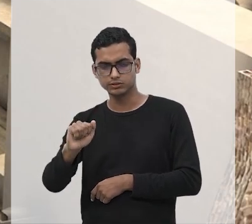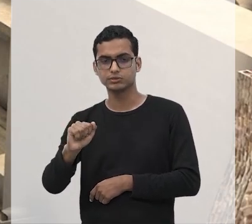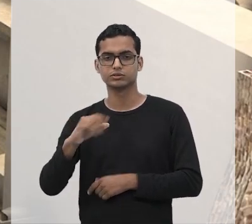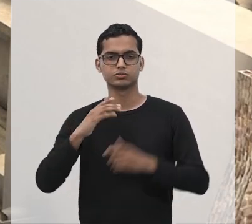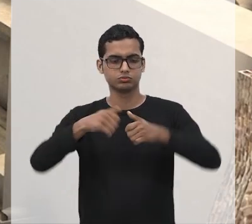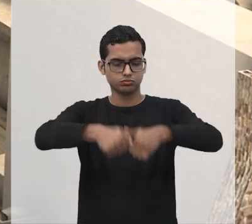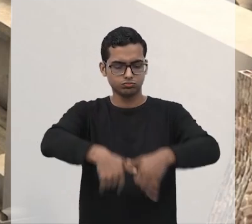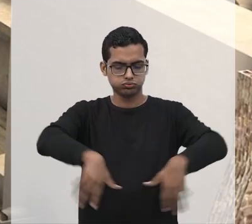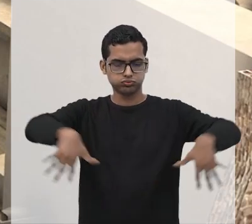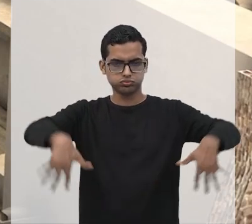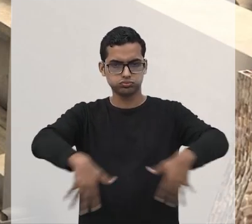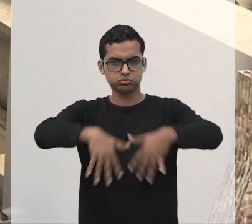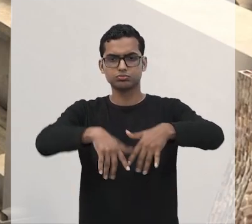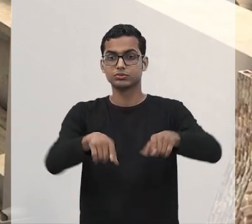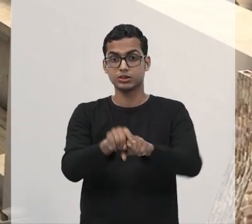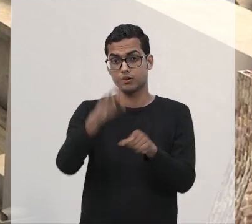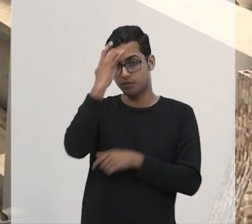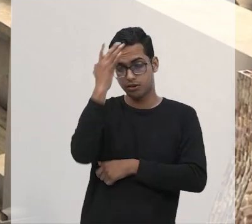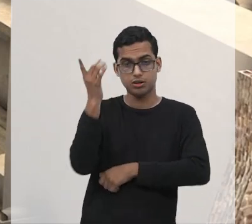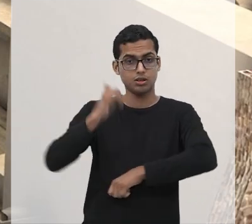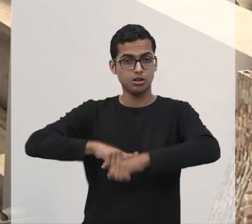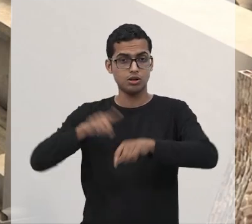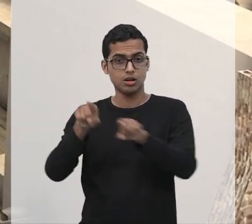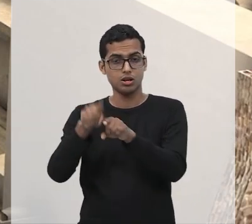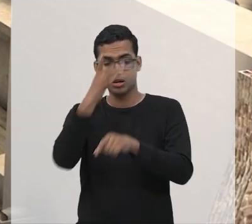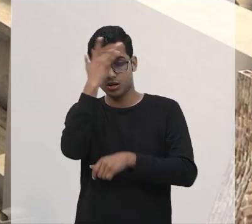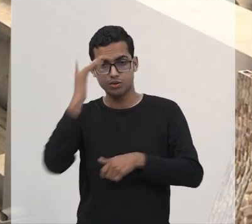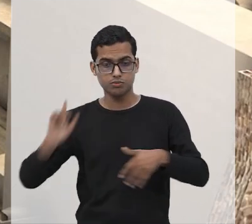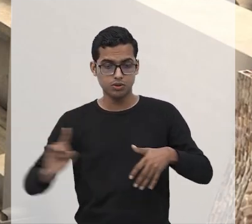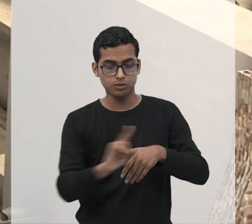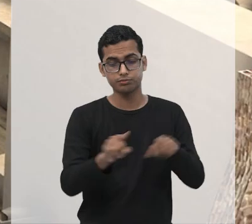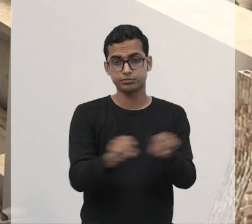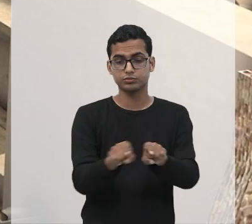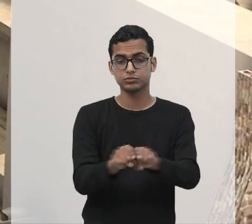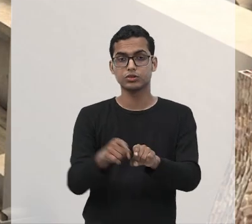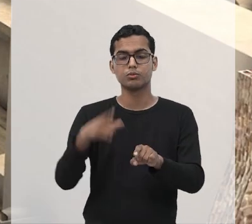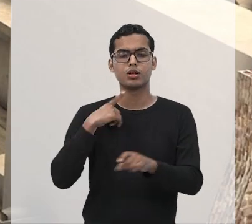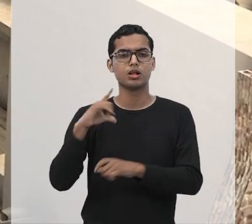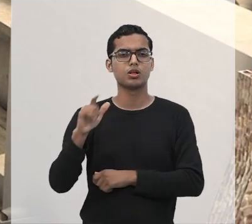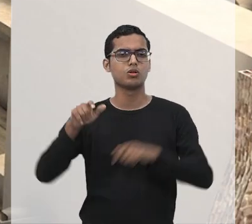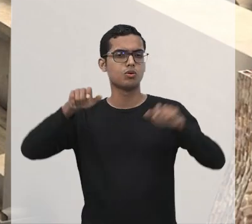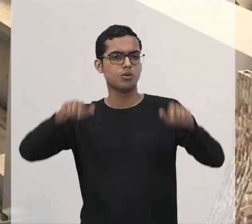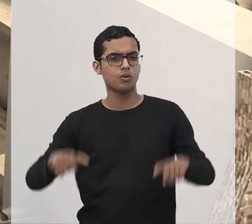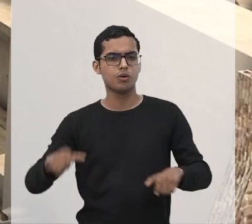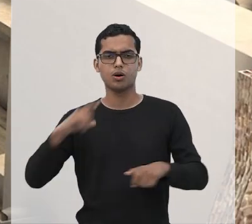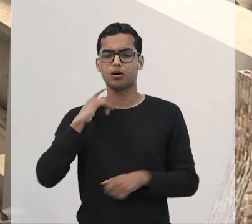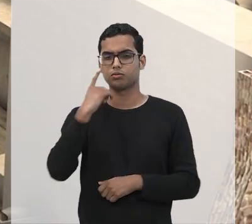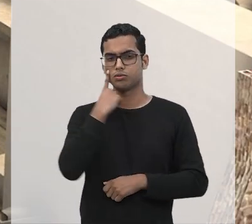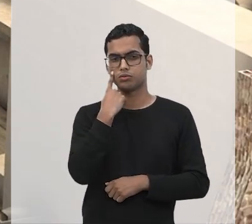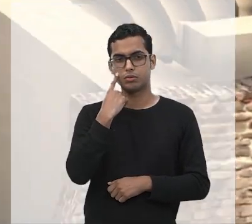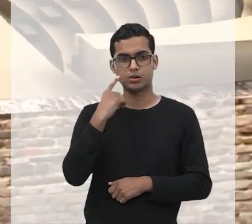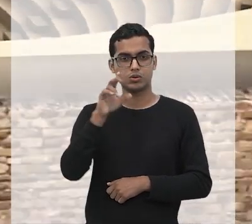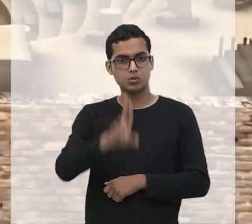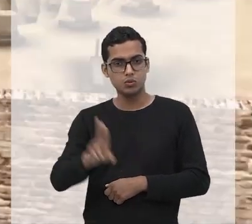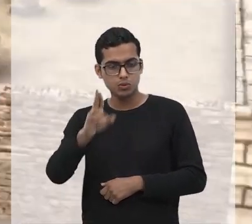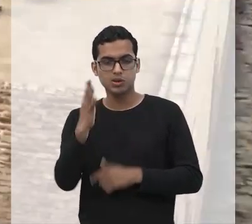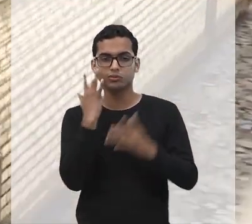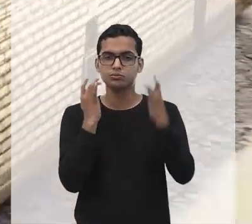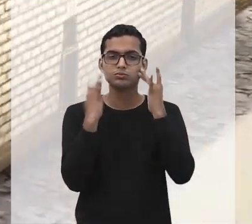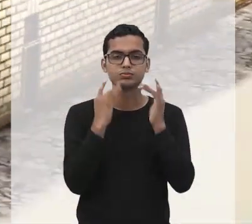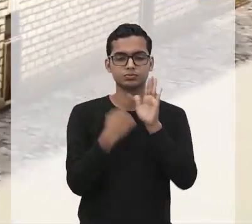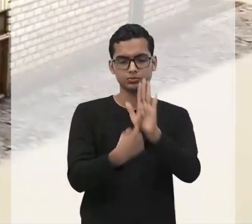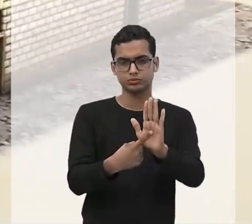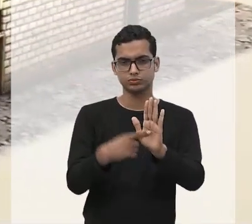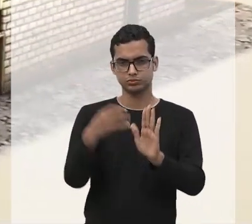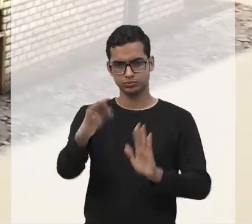dos atores e também a entrada e saída da cenografia, do cenário que eles utilizam nas peças. Então,